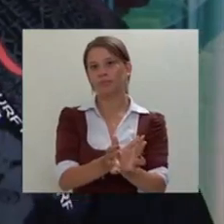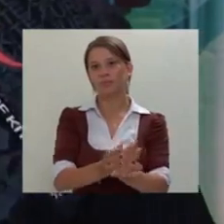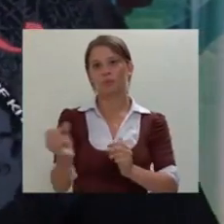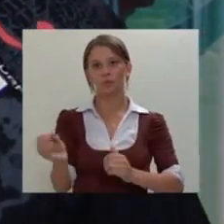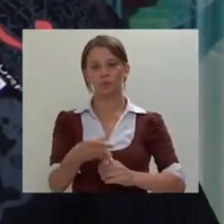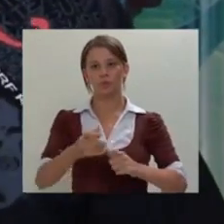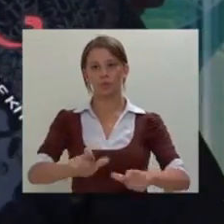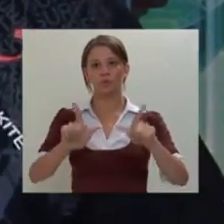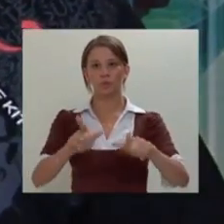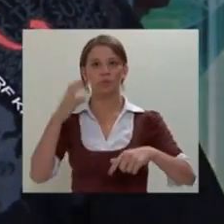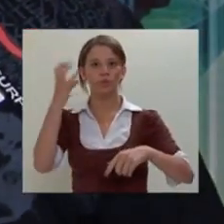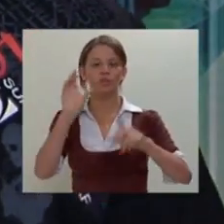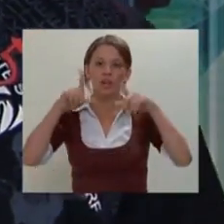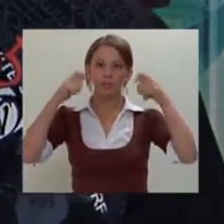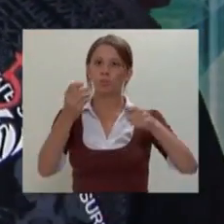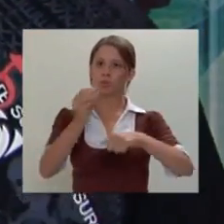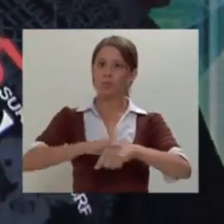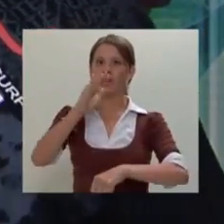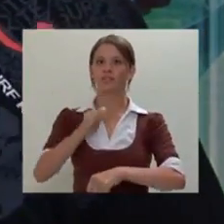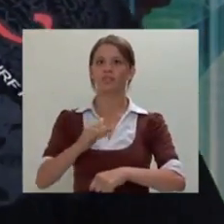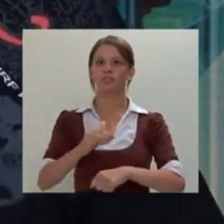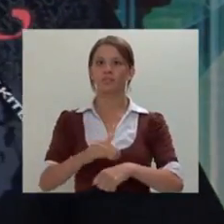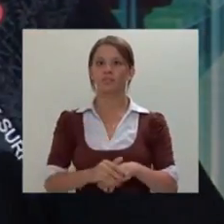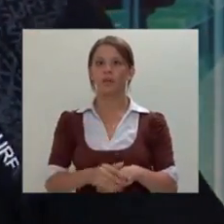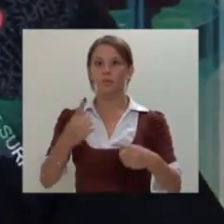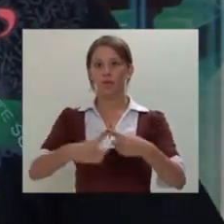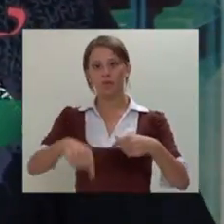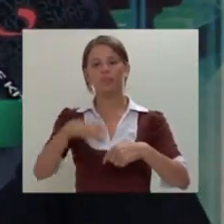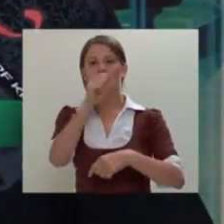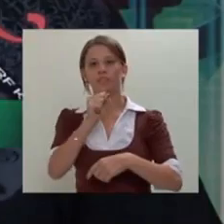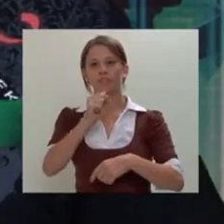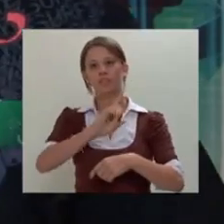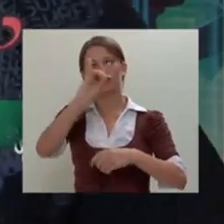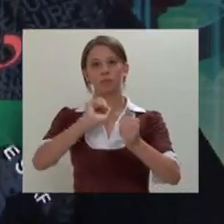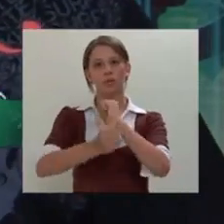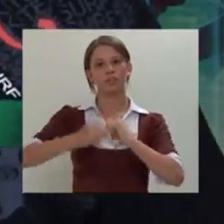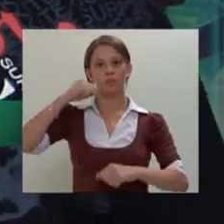e quer participar desse novo quadro do Esporte Campeão, manda um e-mail para nós no